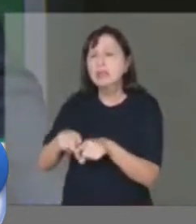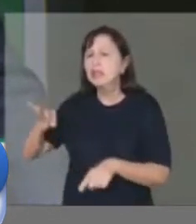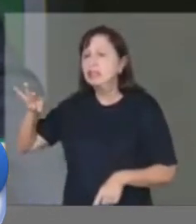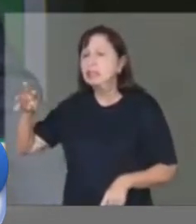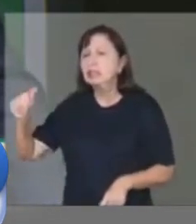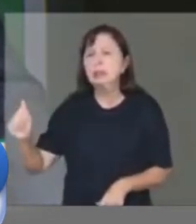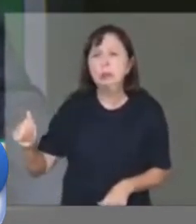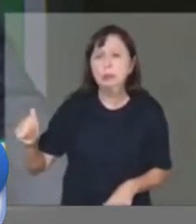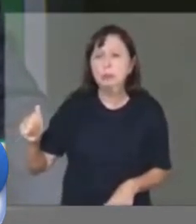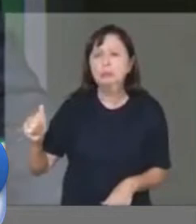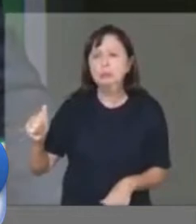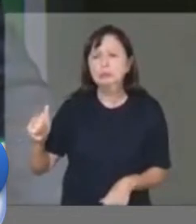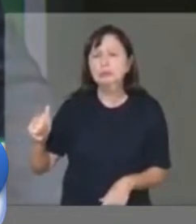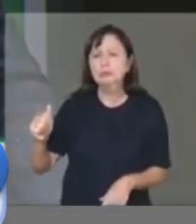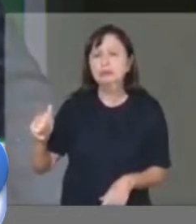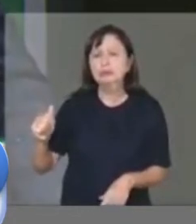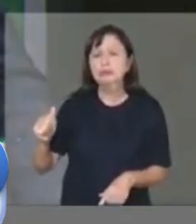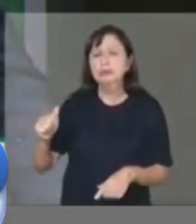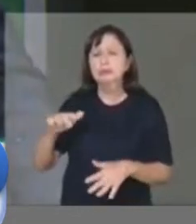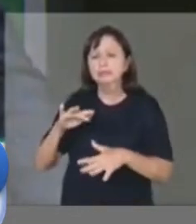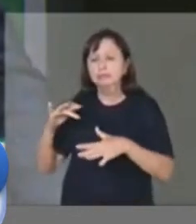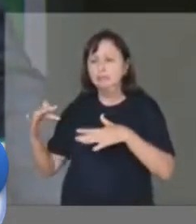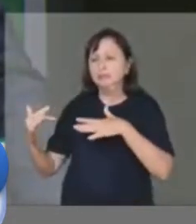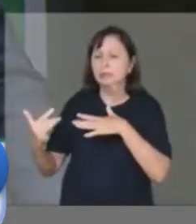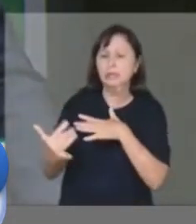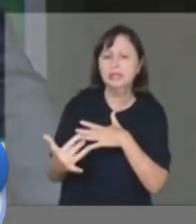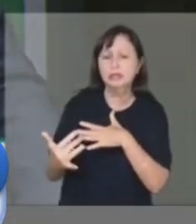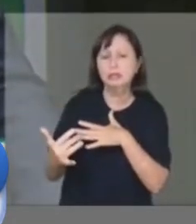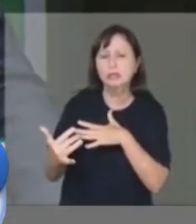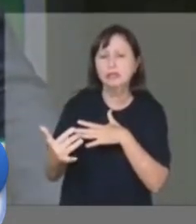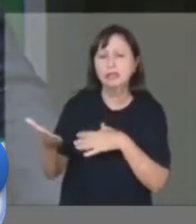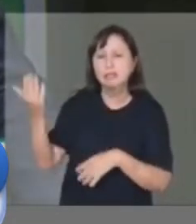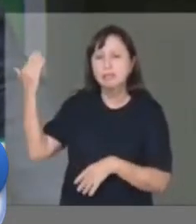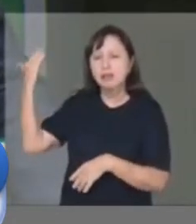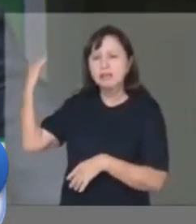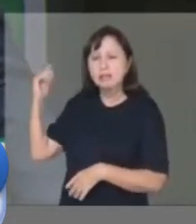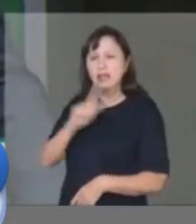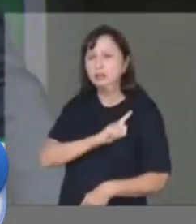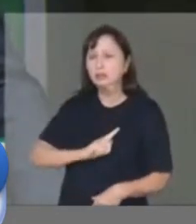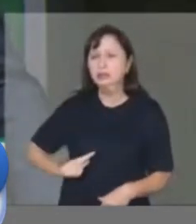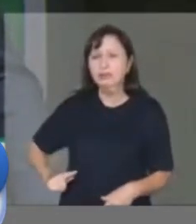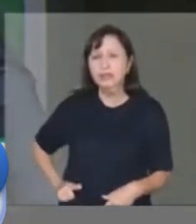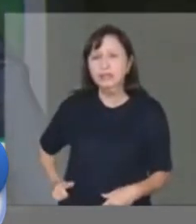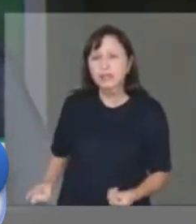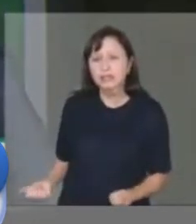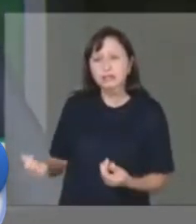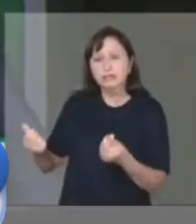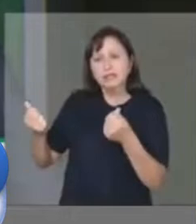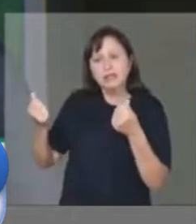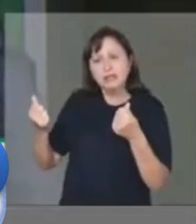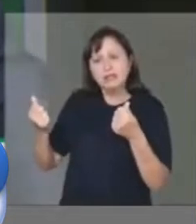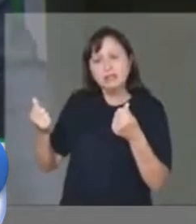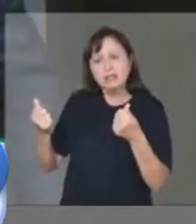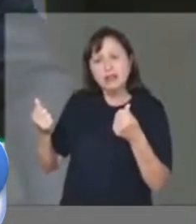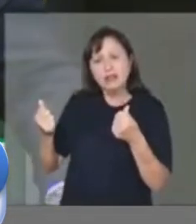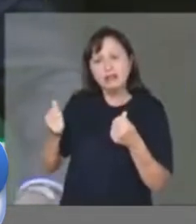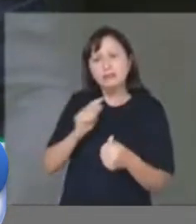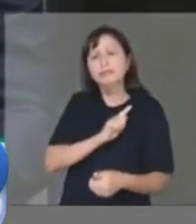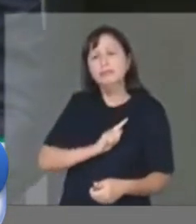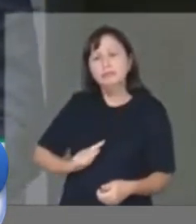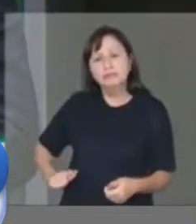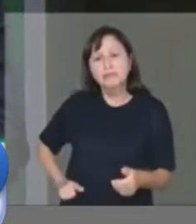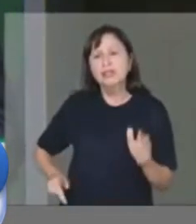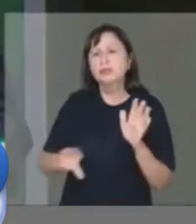virtuais, que foi muito propagado nos governos anteriores e financiado com dinheiro público. E hoje